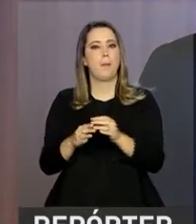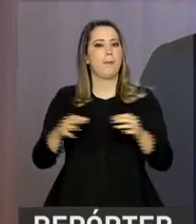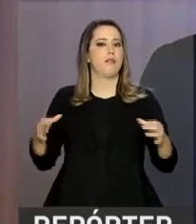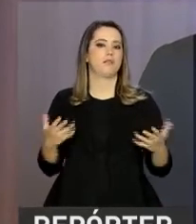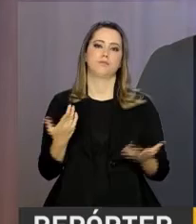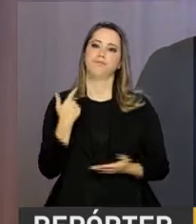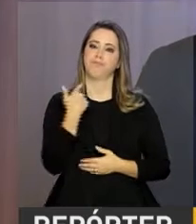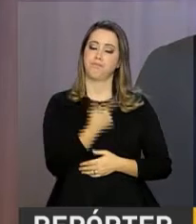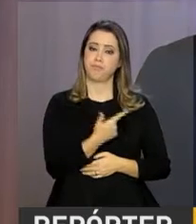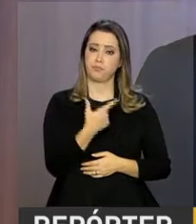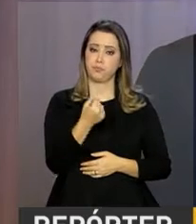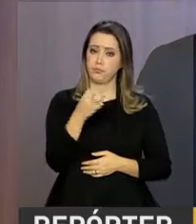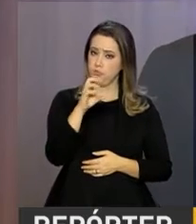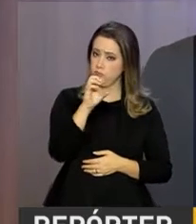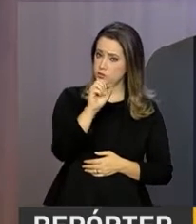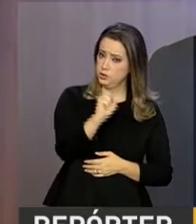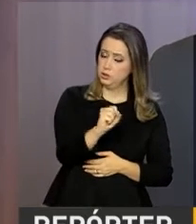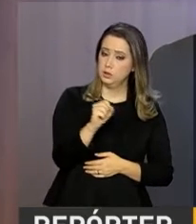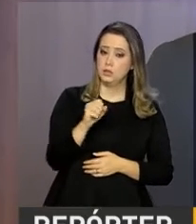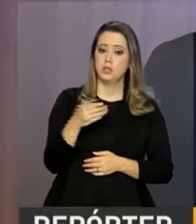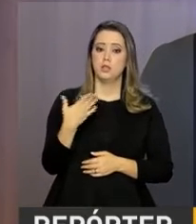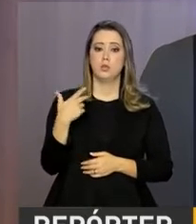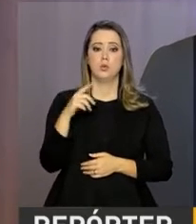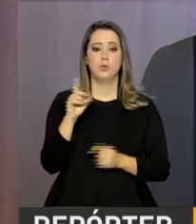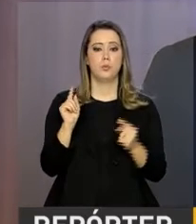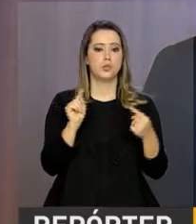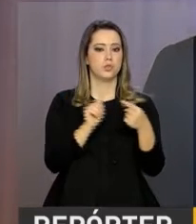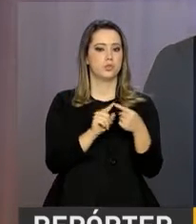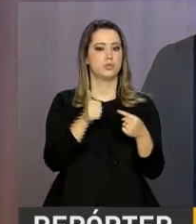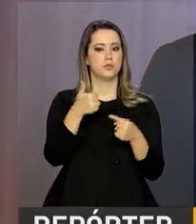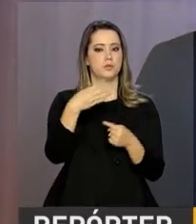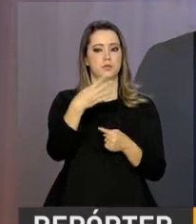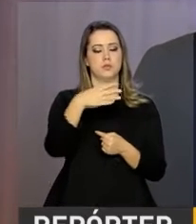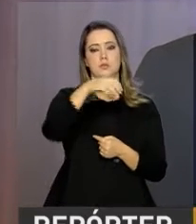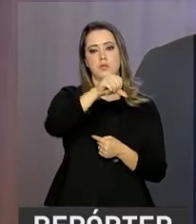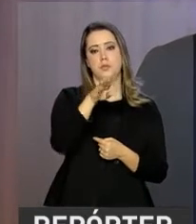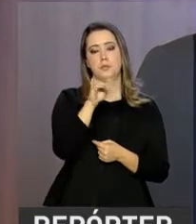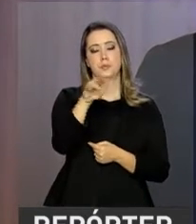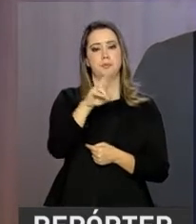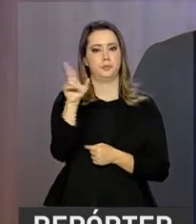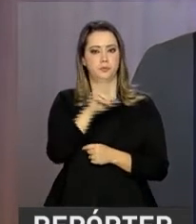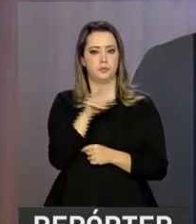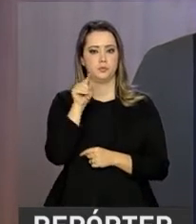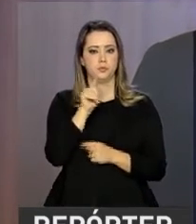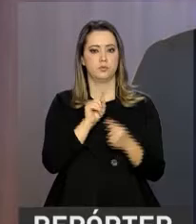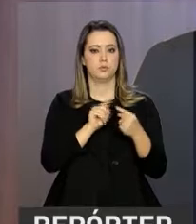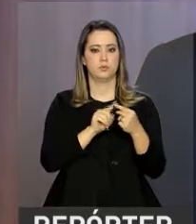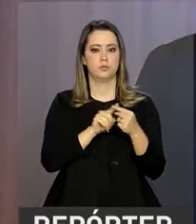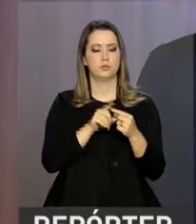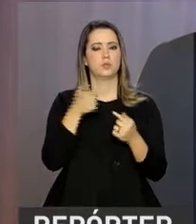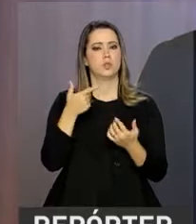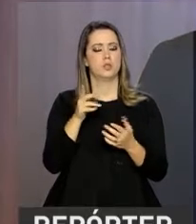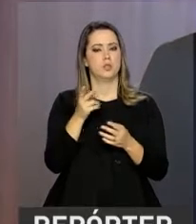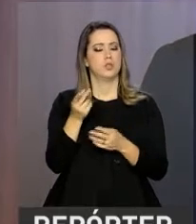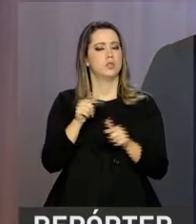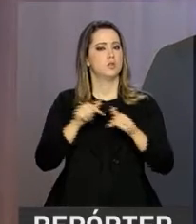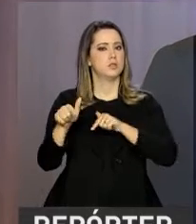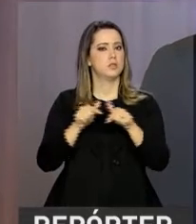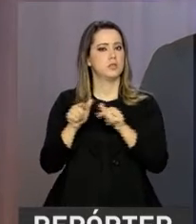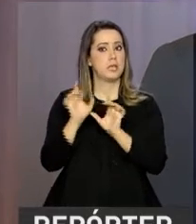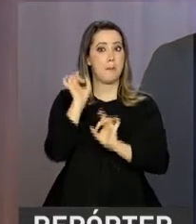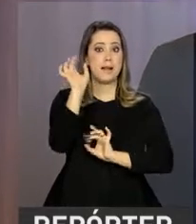autuações chega a quase 149 bilhões de reais entre os focos estão as chamadas operações